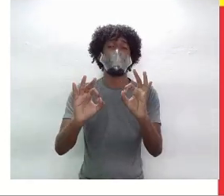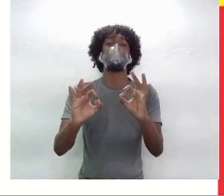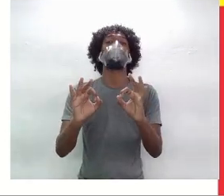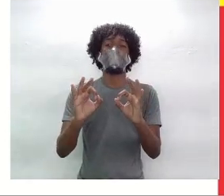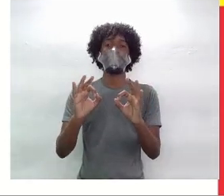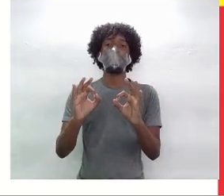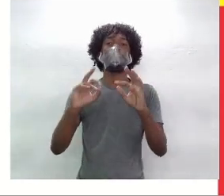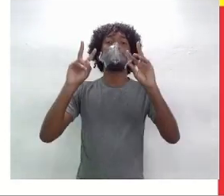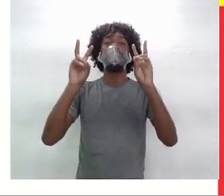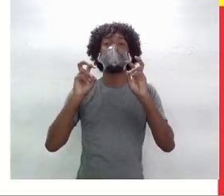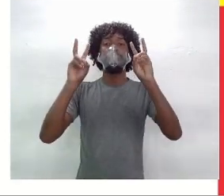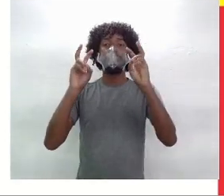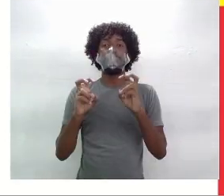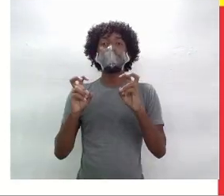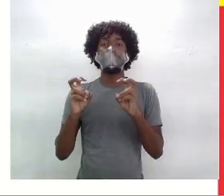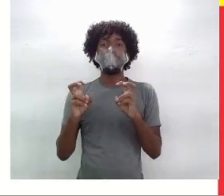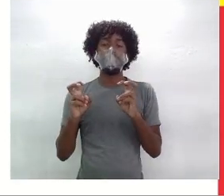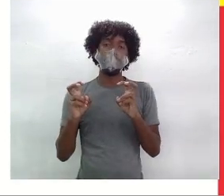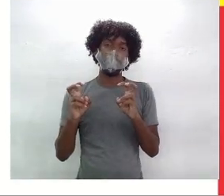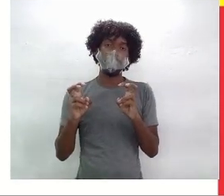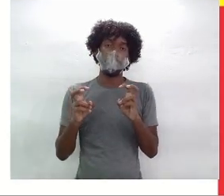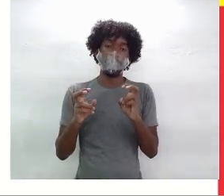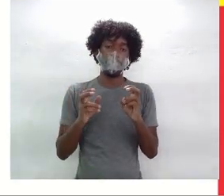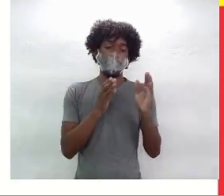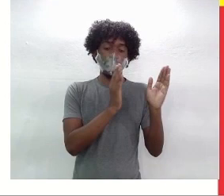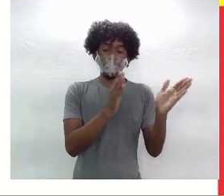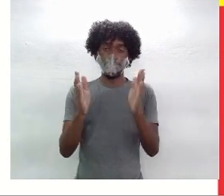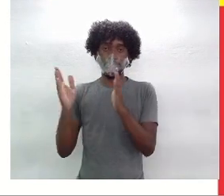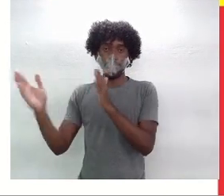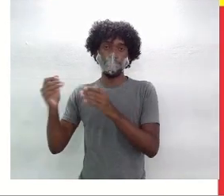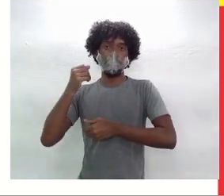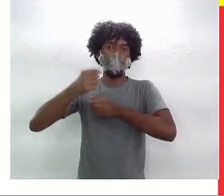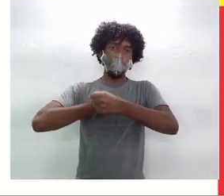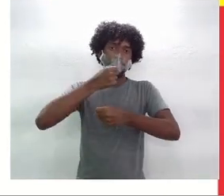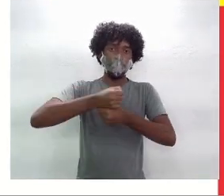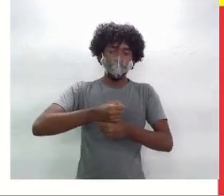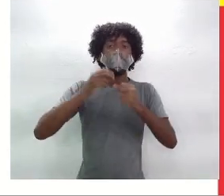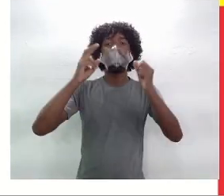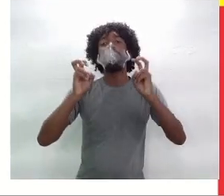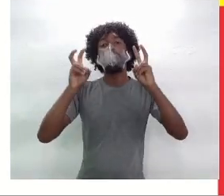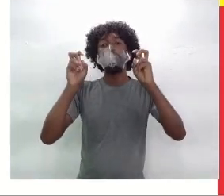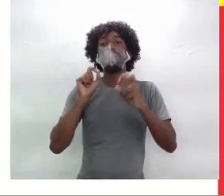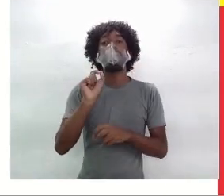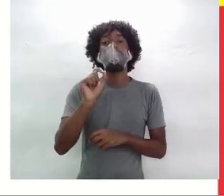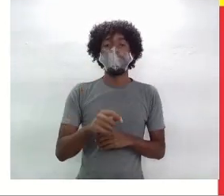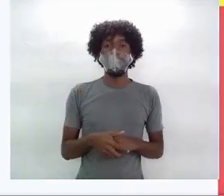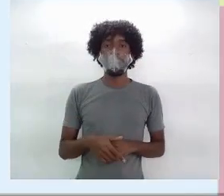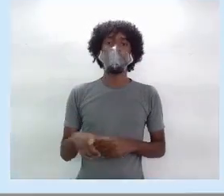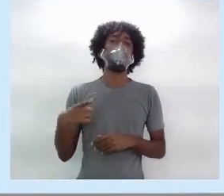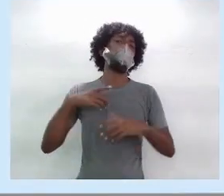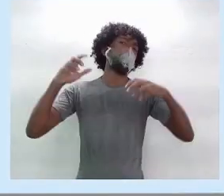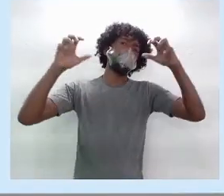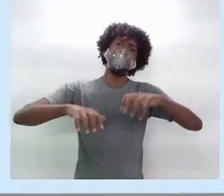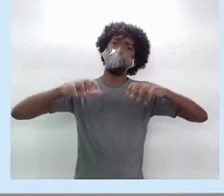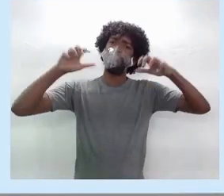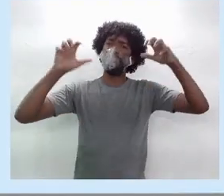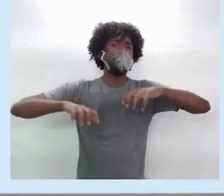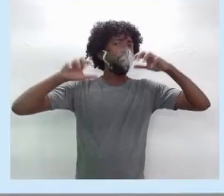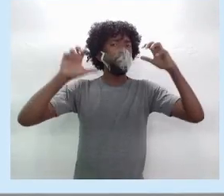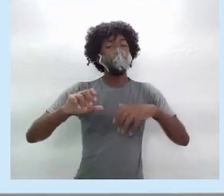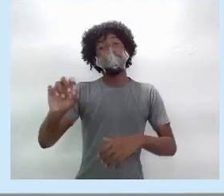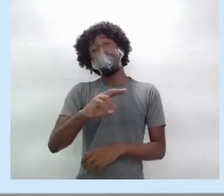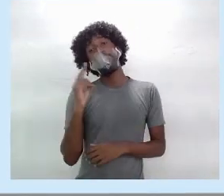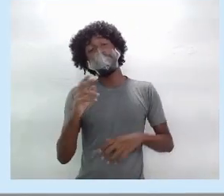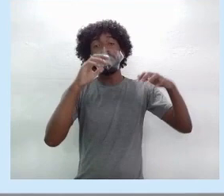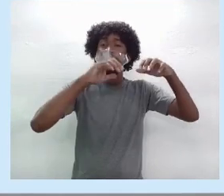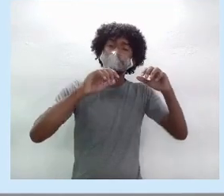questão aí das fases do ano, em relação à questão de ter muita chuva ou